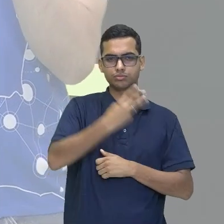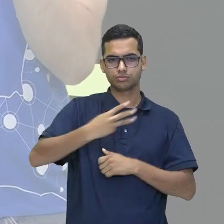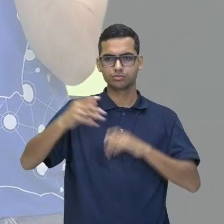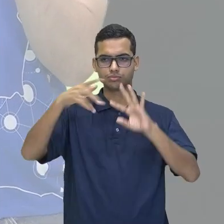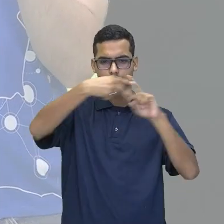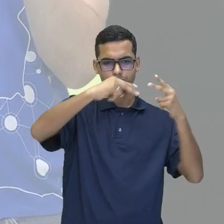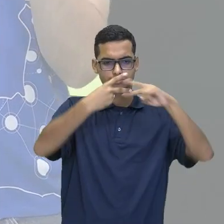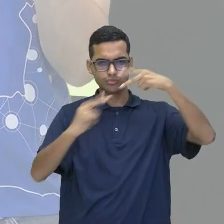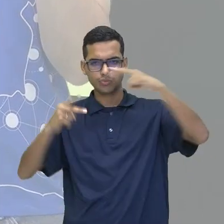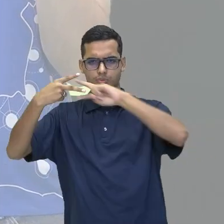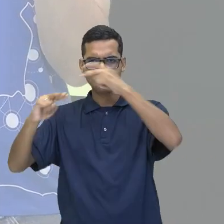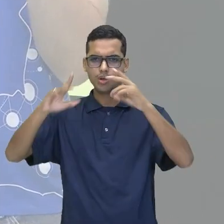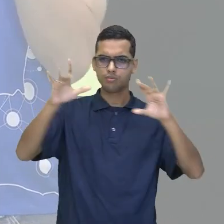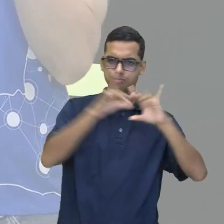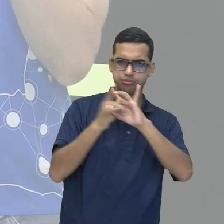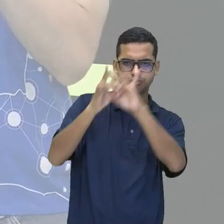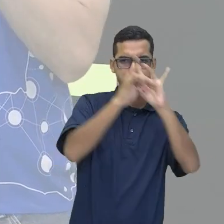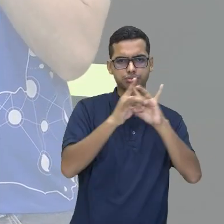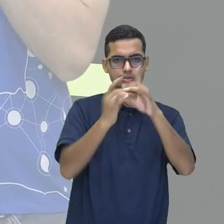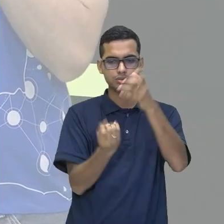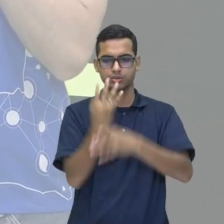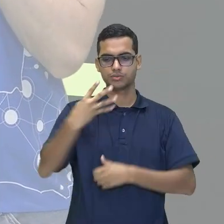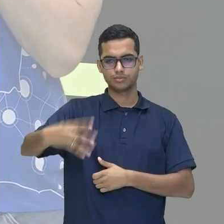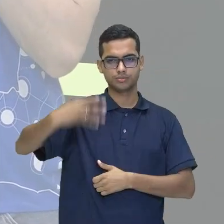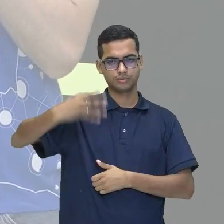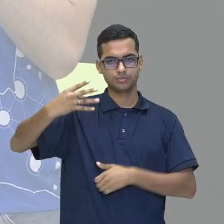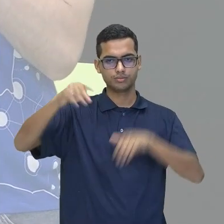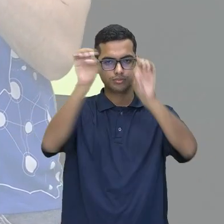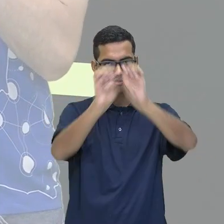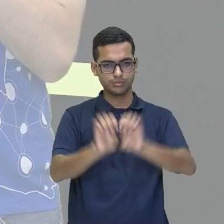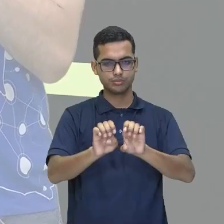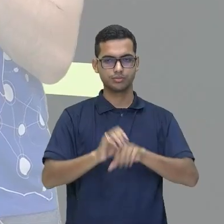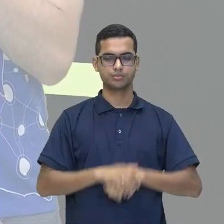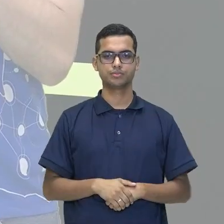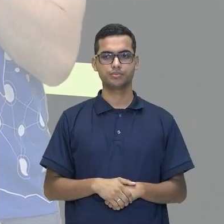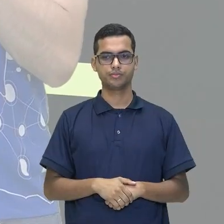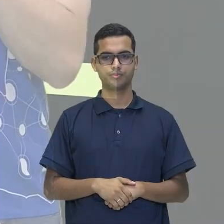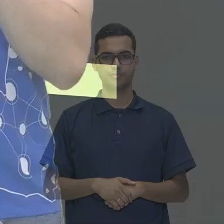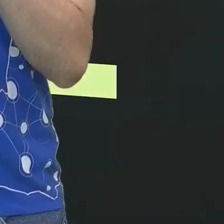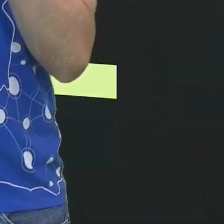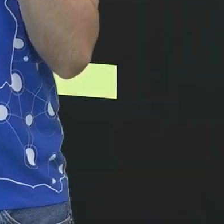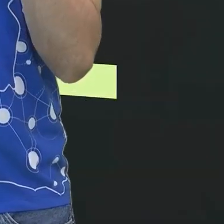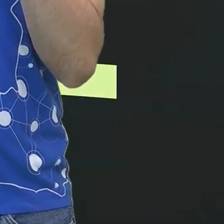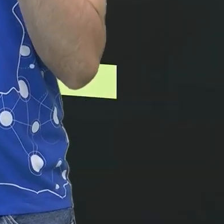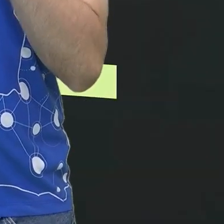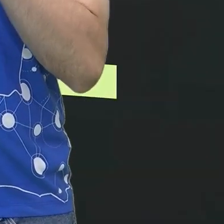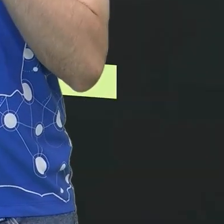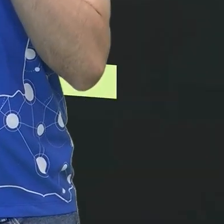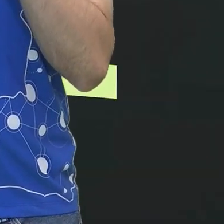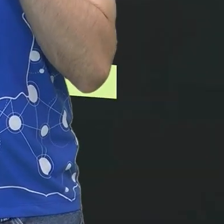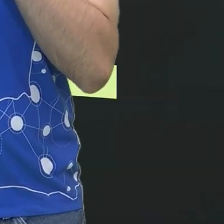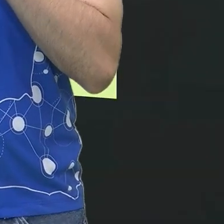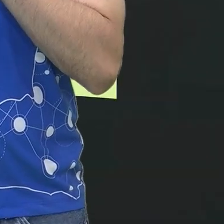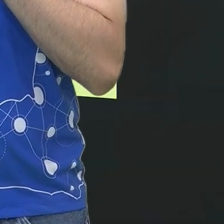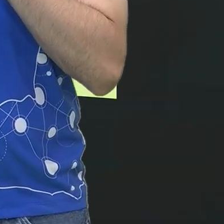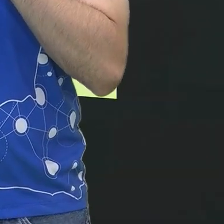com outra terciária e vai juntar ali e vira uma quaternária, tá? Podendo falar sobre a terciária, a